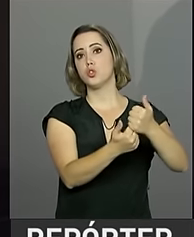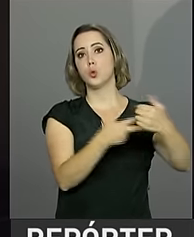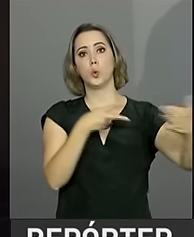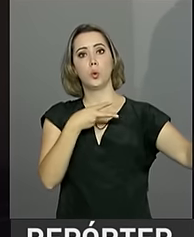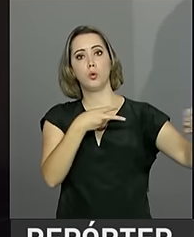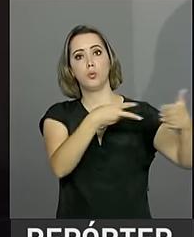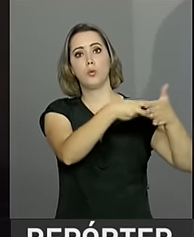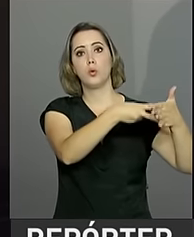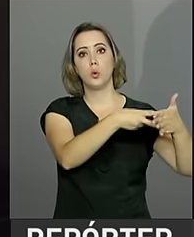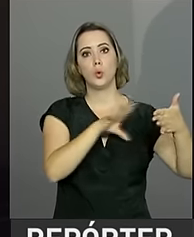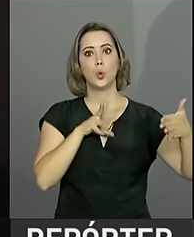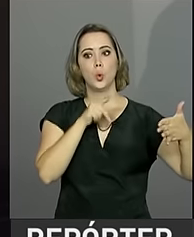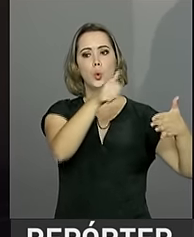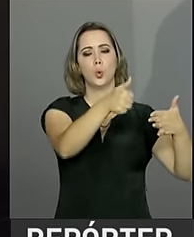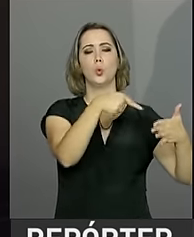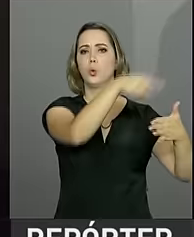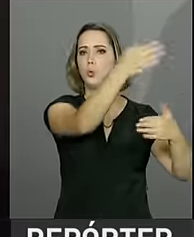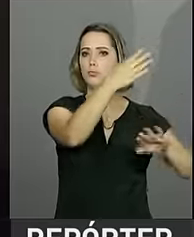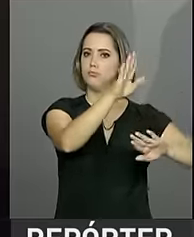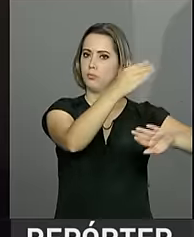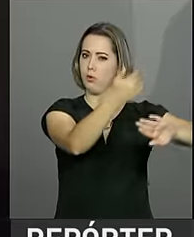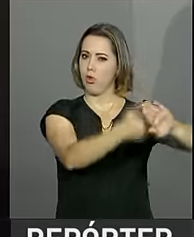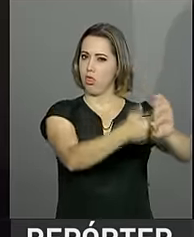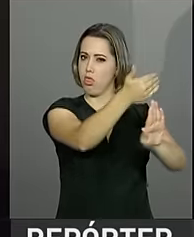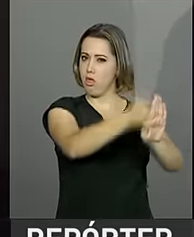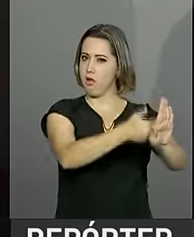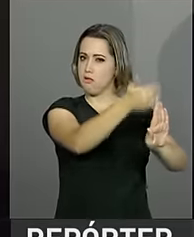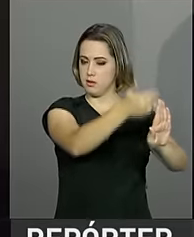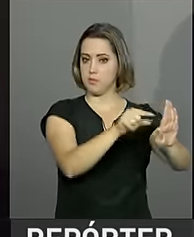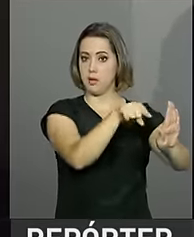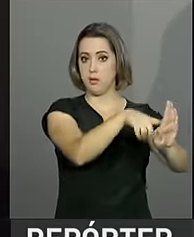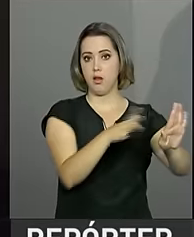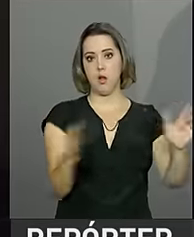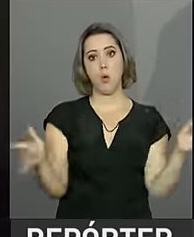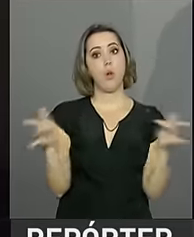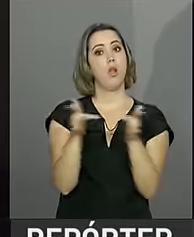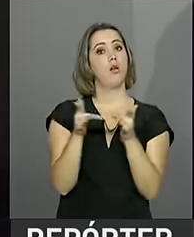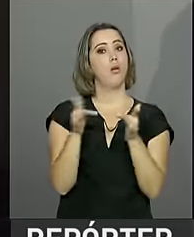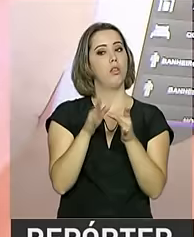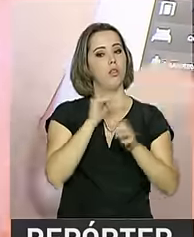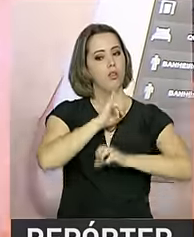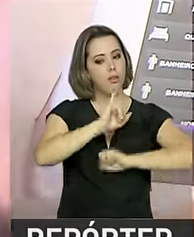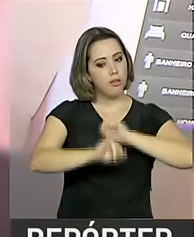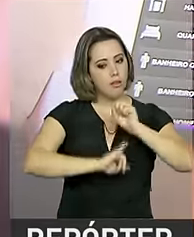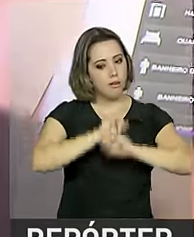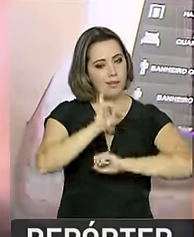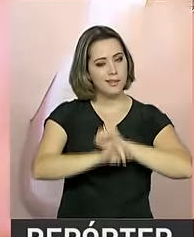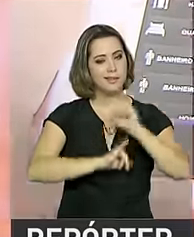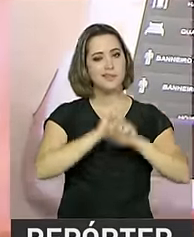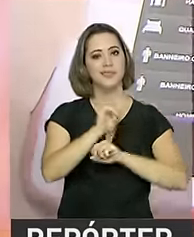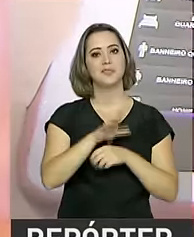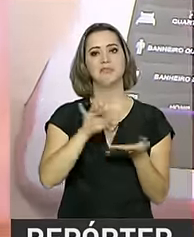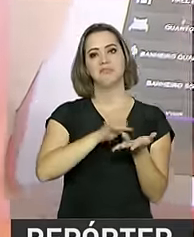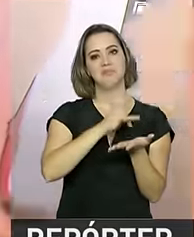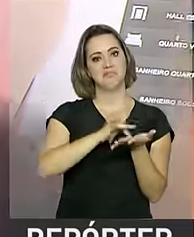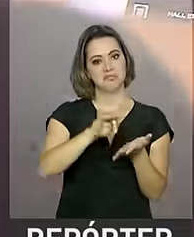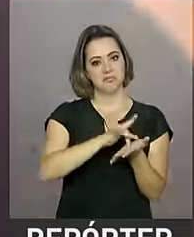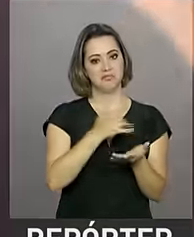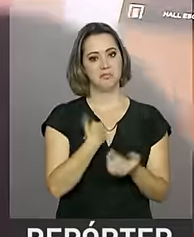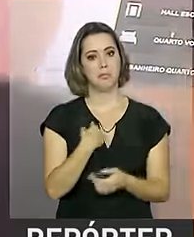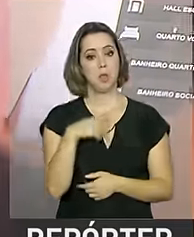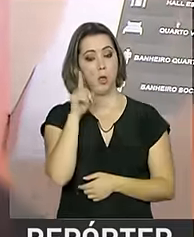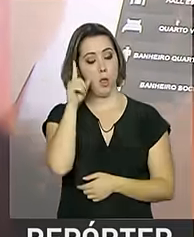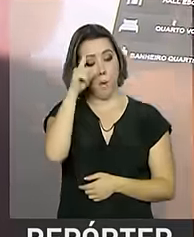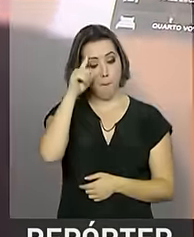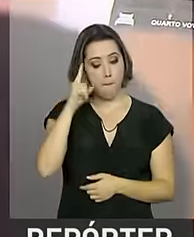iluminação estão nesse painel e esse painel ele tem uma comunicação com o Smartphone ou tablet sem fio quando eu mando aqui um comando de